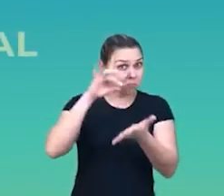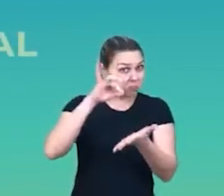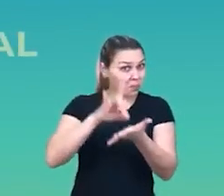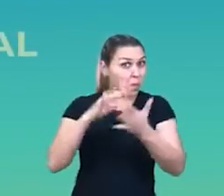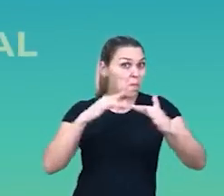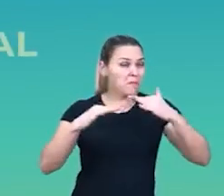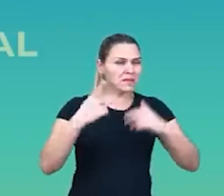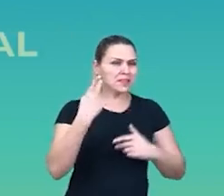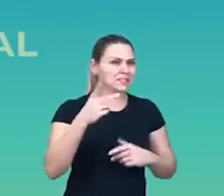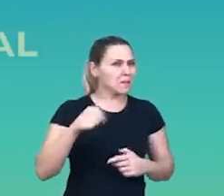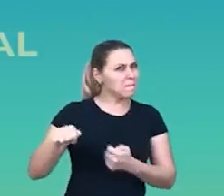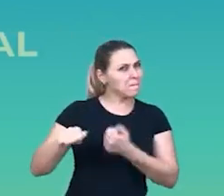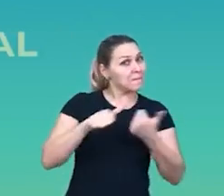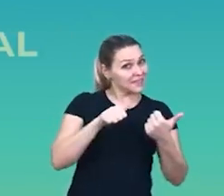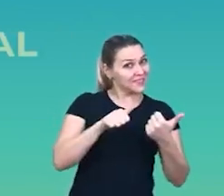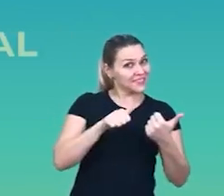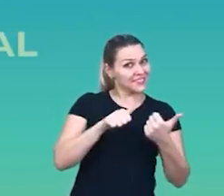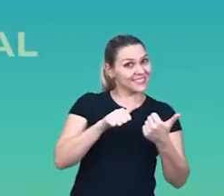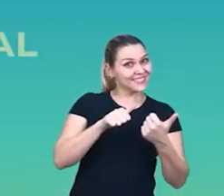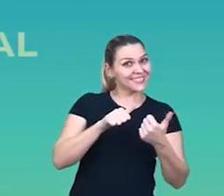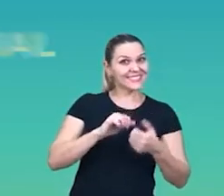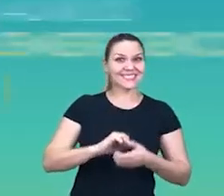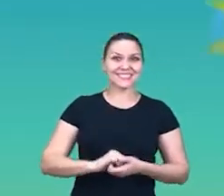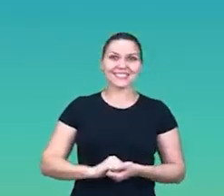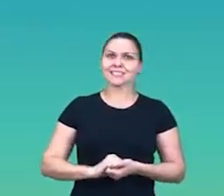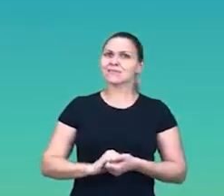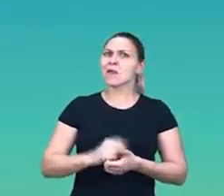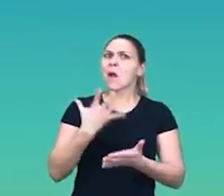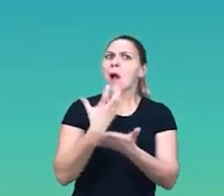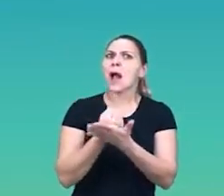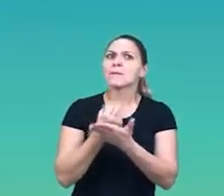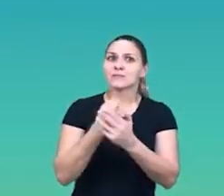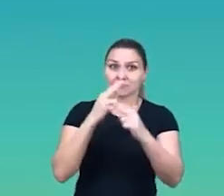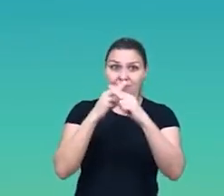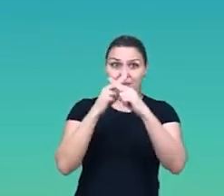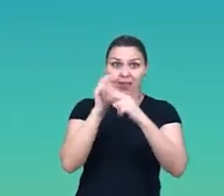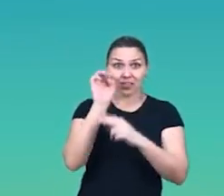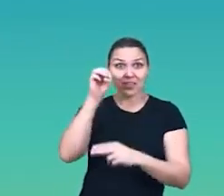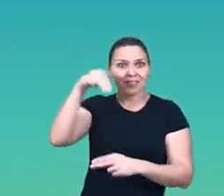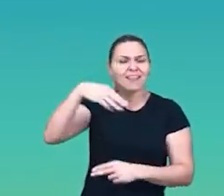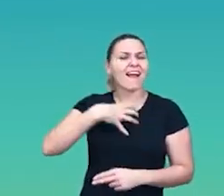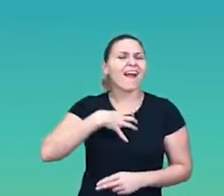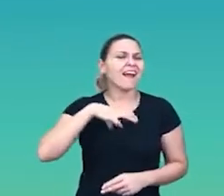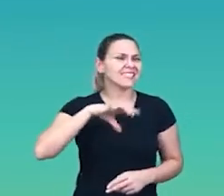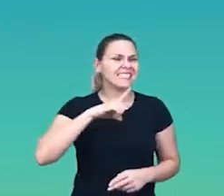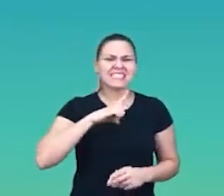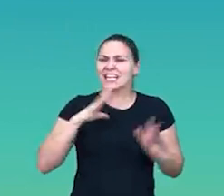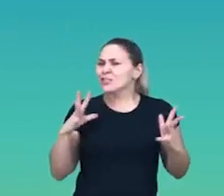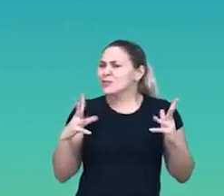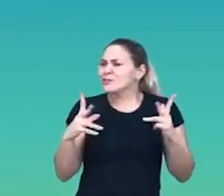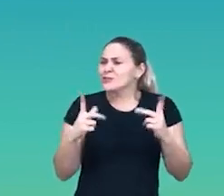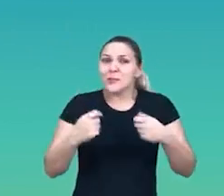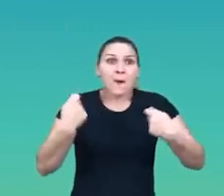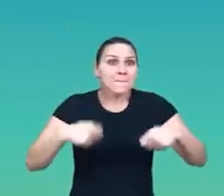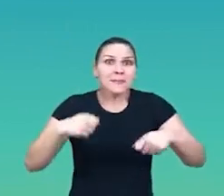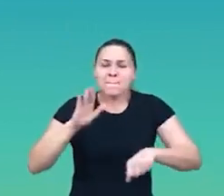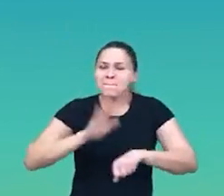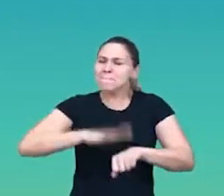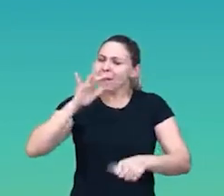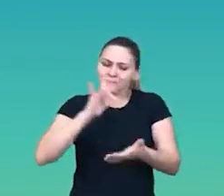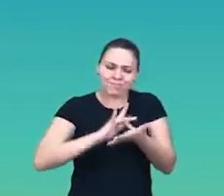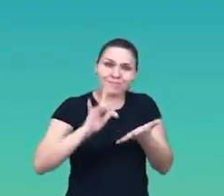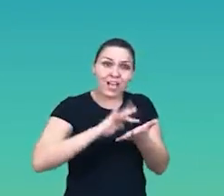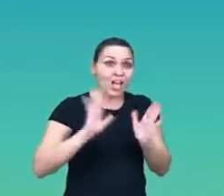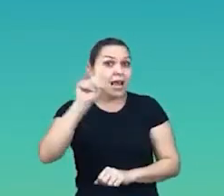preciso fazer o login no aplicativo Caixa Tem, selecionar a opção Saque Sem Cartão e gerar o